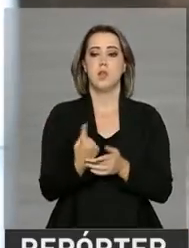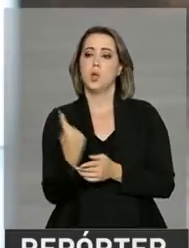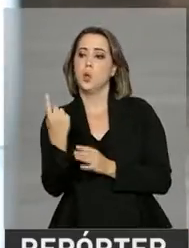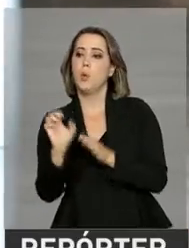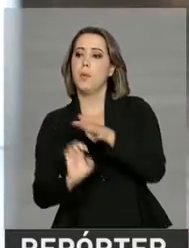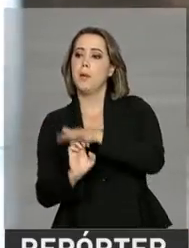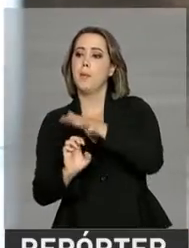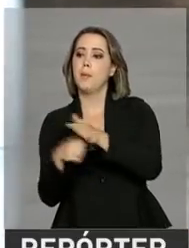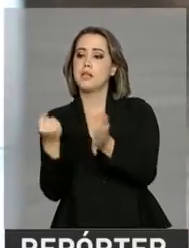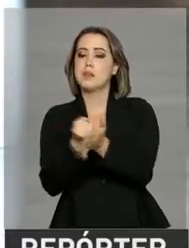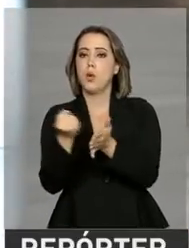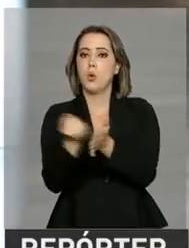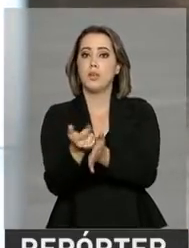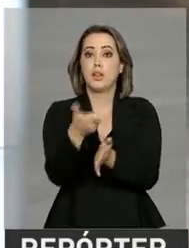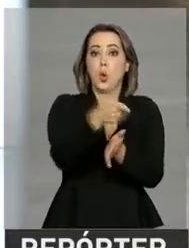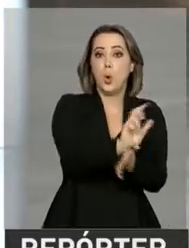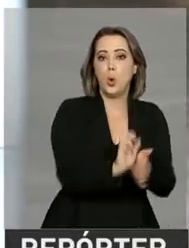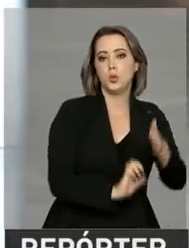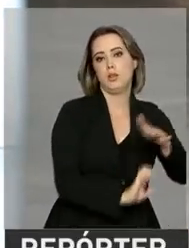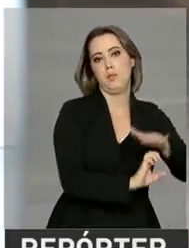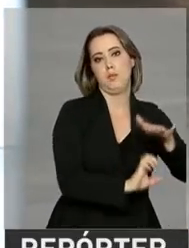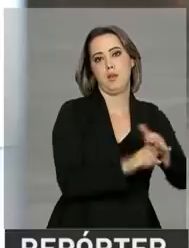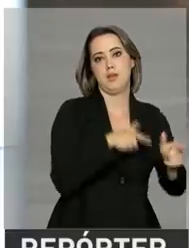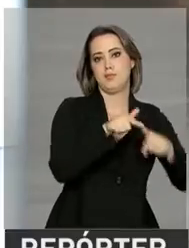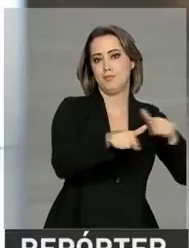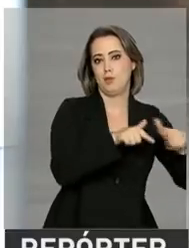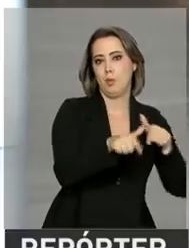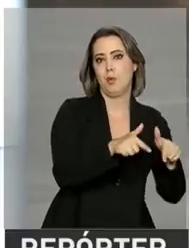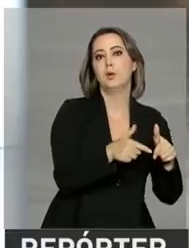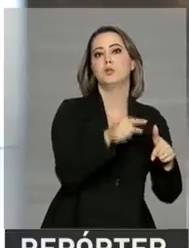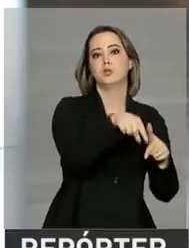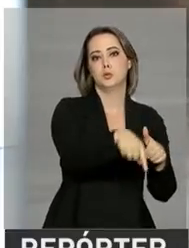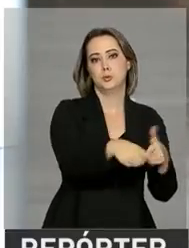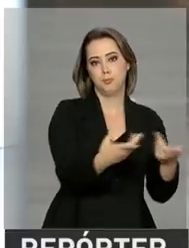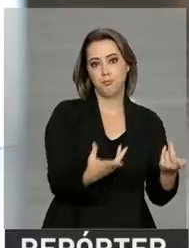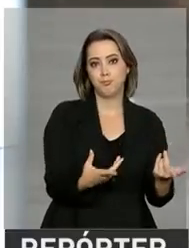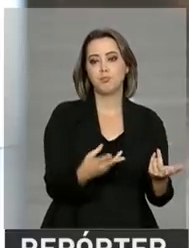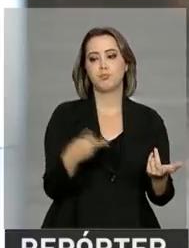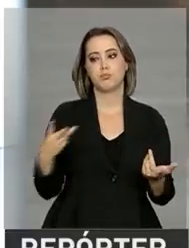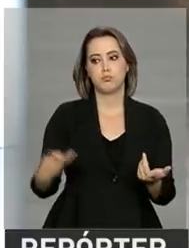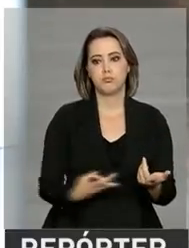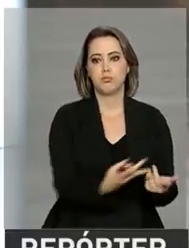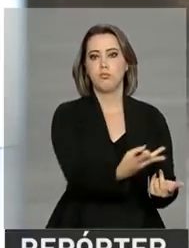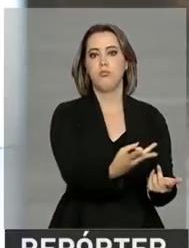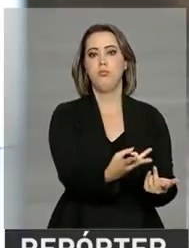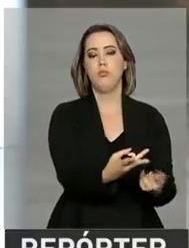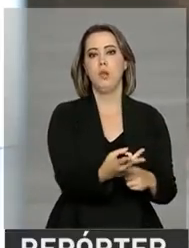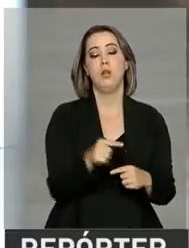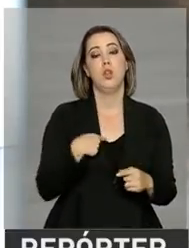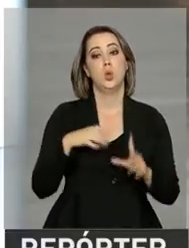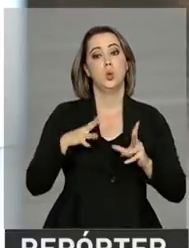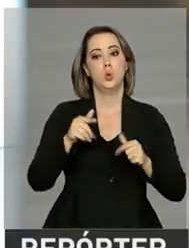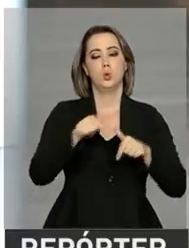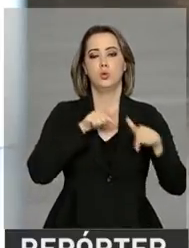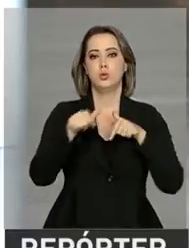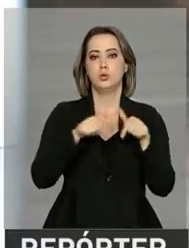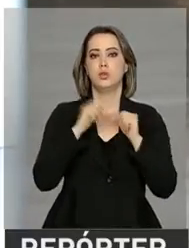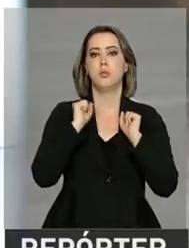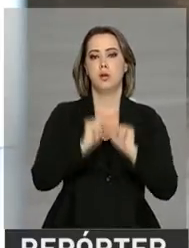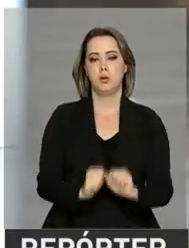outra empresa, de uma terceira empresa. A proposta permite que todas as atividades dentro de uma empresa possam